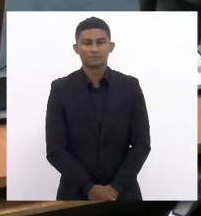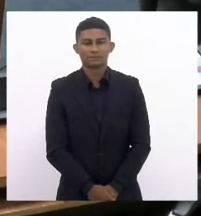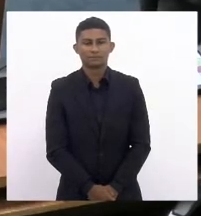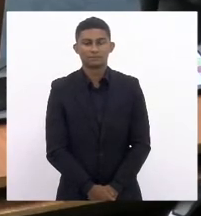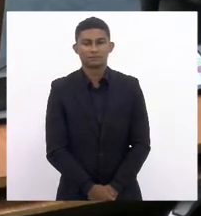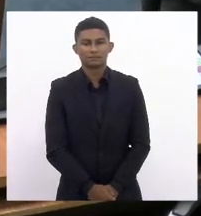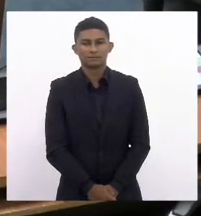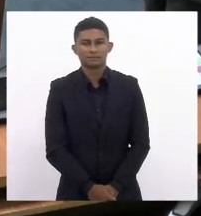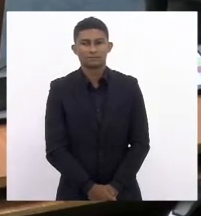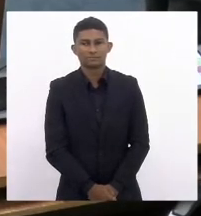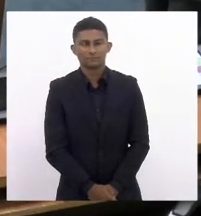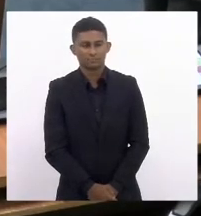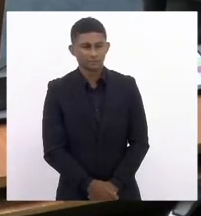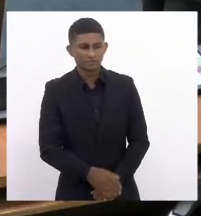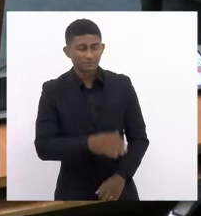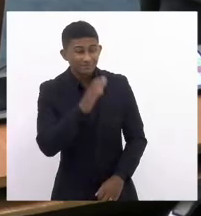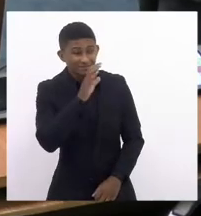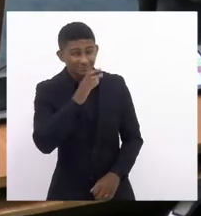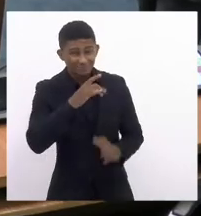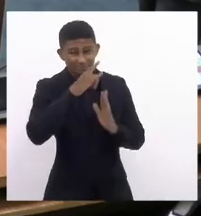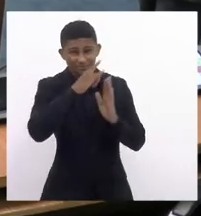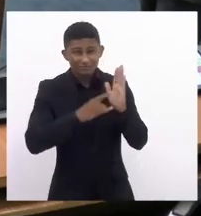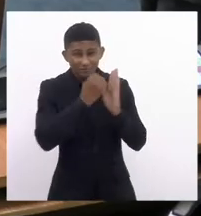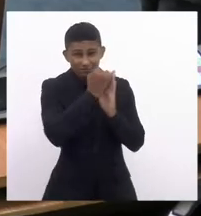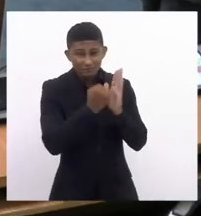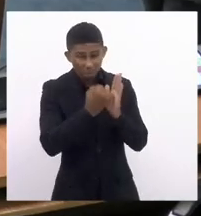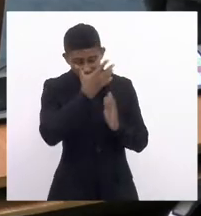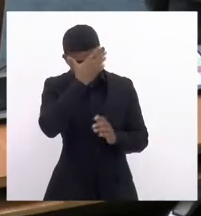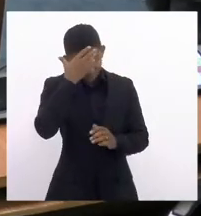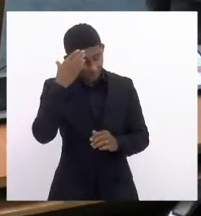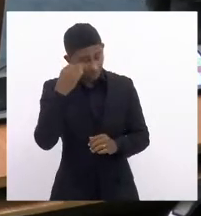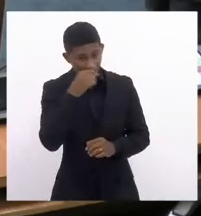Senhor presidente, um minutinho que eu esqueci um documento ali.